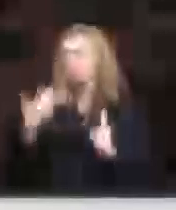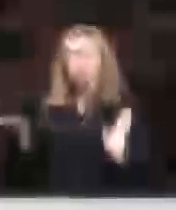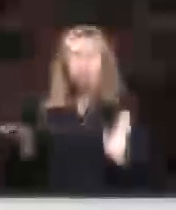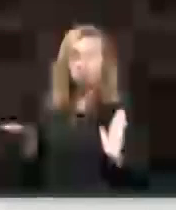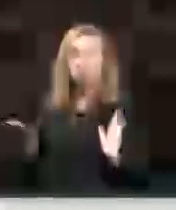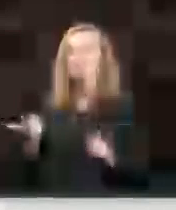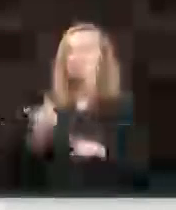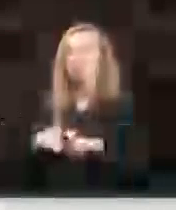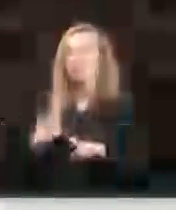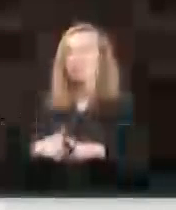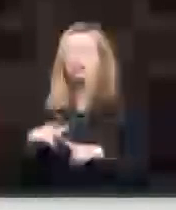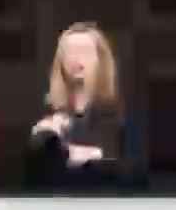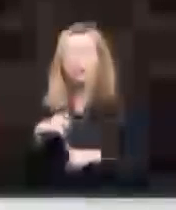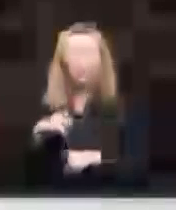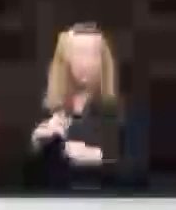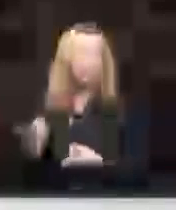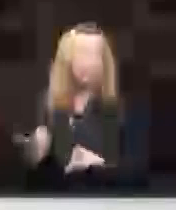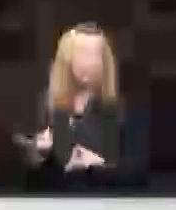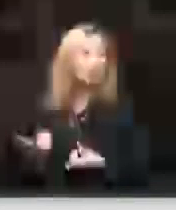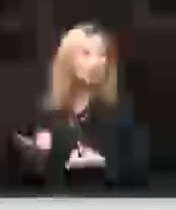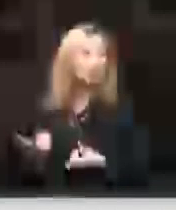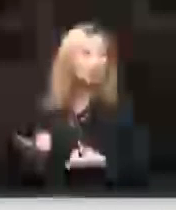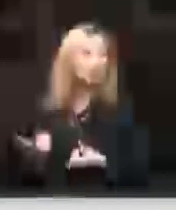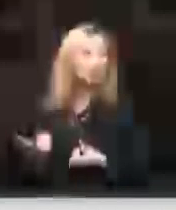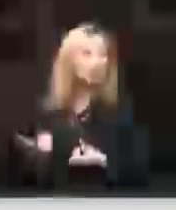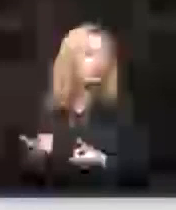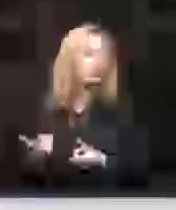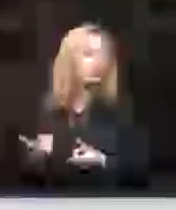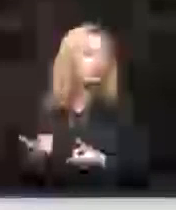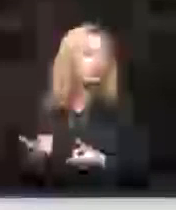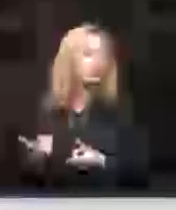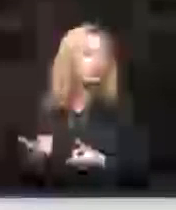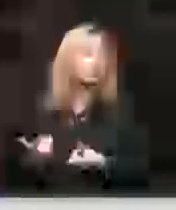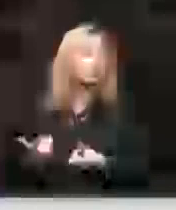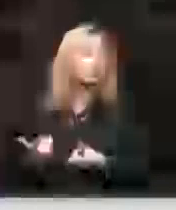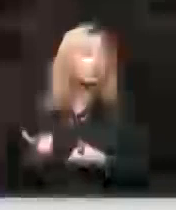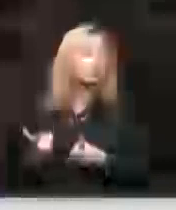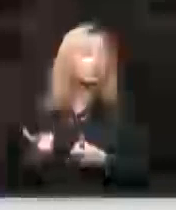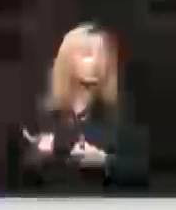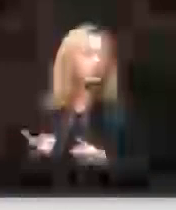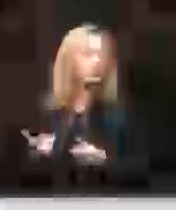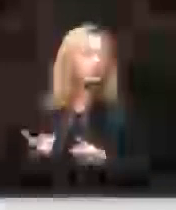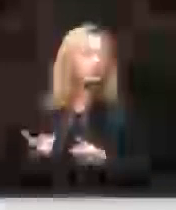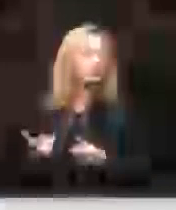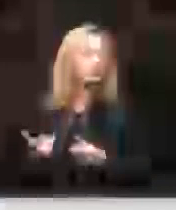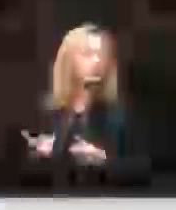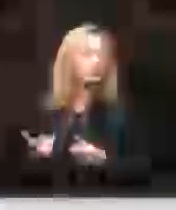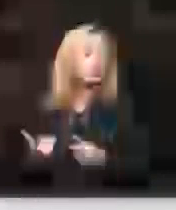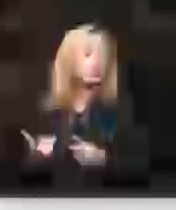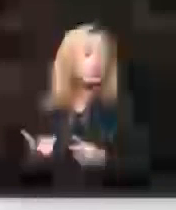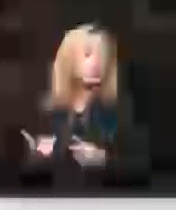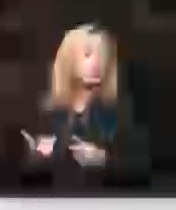Porque existe uma lógica: quanto mais desmonta, mais deve.